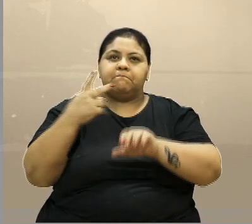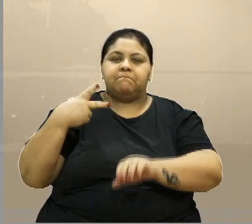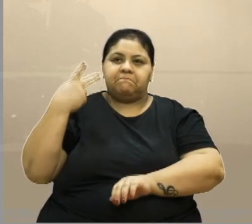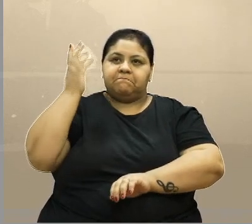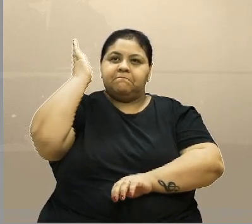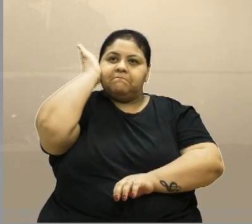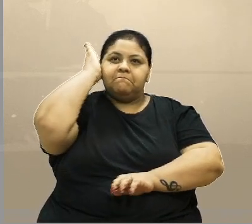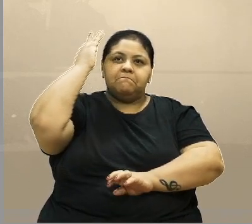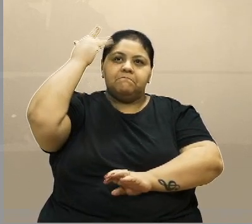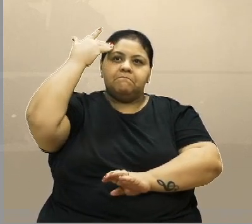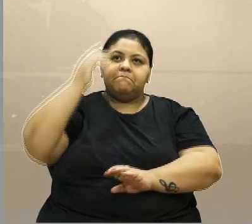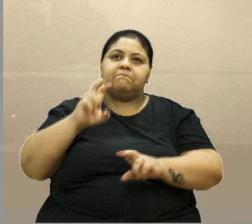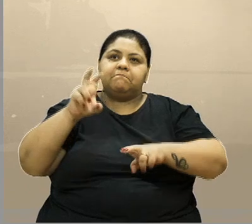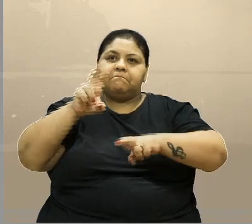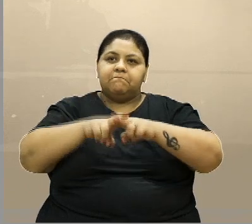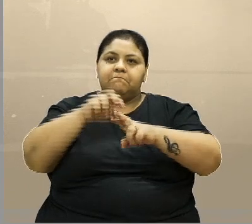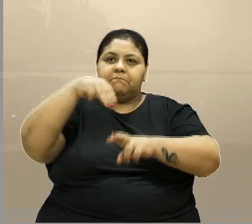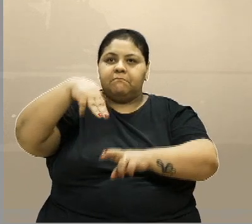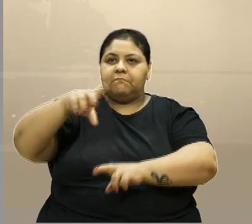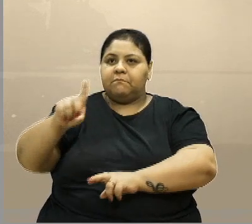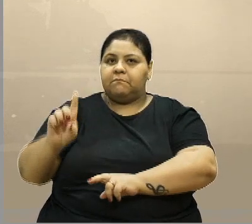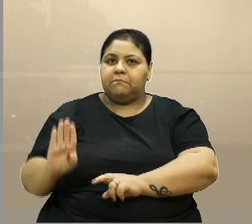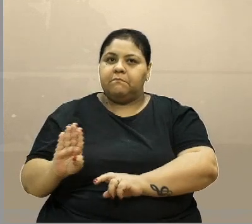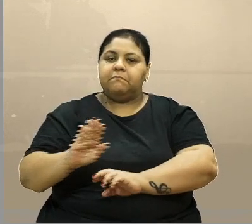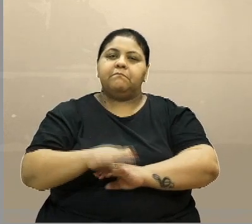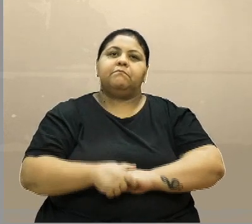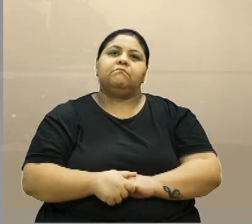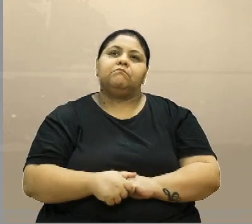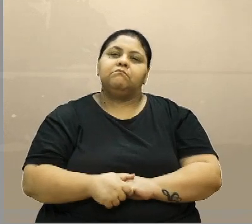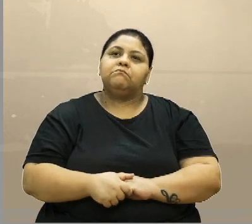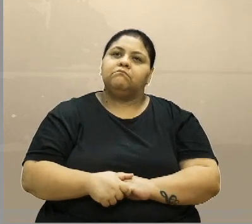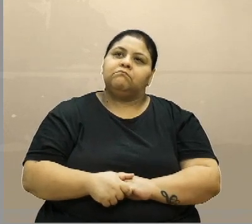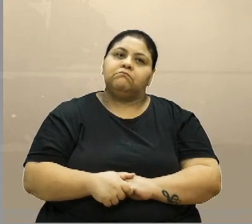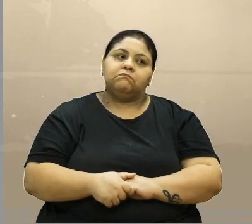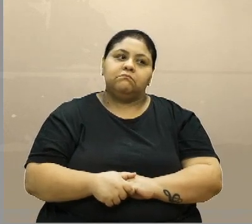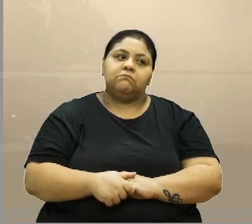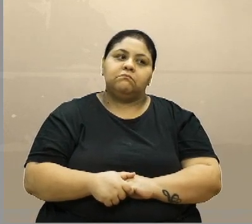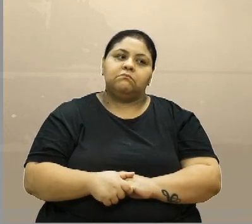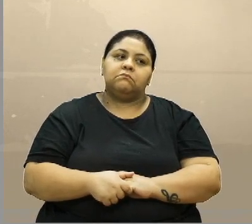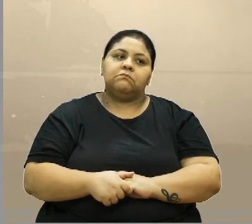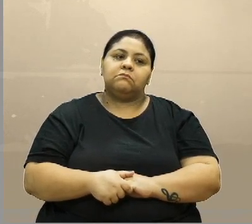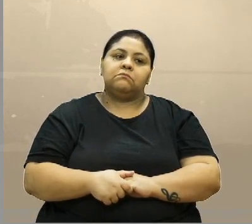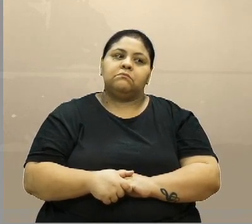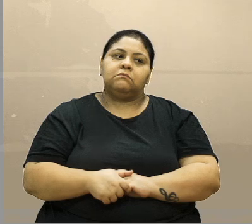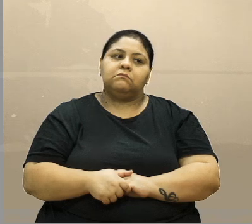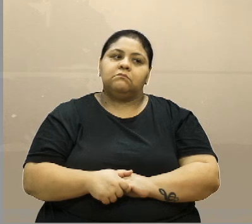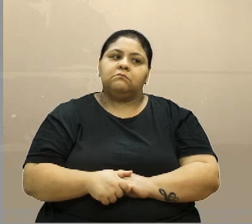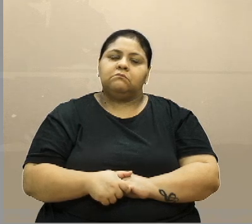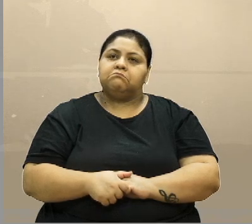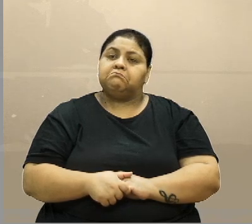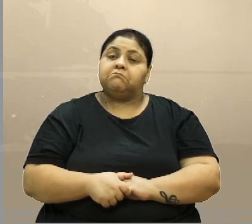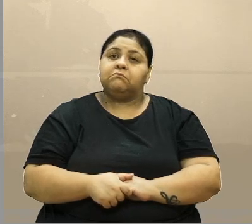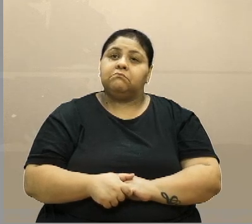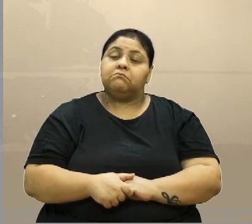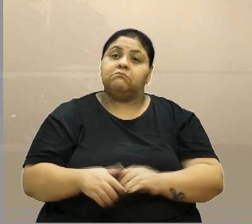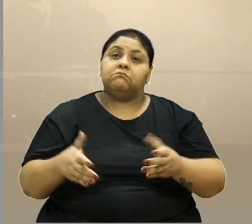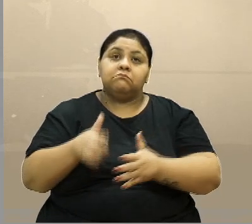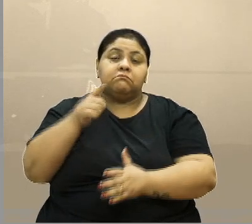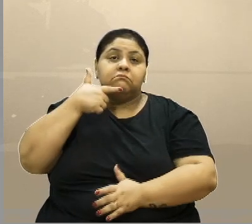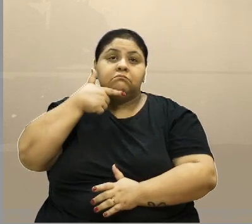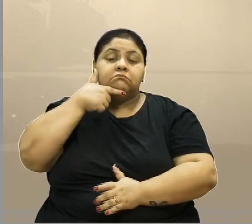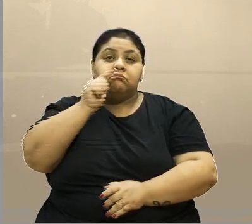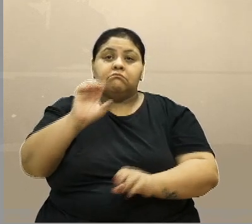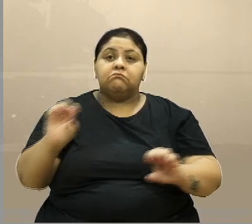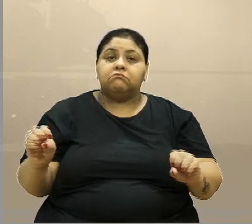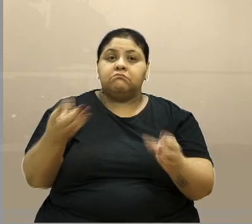Felipe Gremmelmaier, bancada do MDB. Uma parte, quando possível, vereador. Pode passar. Conquistamos grandes